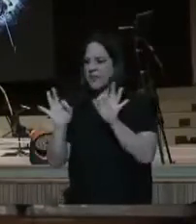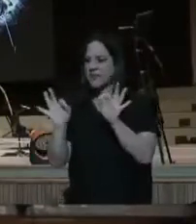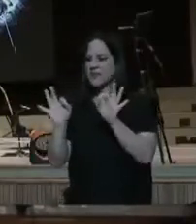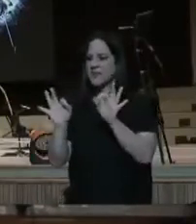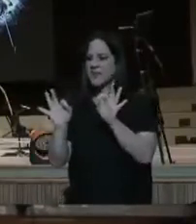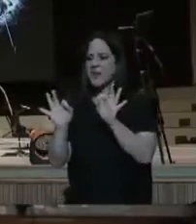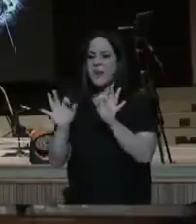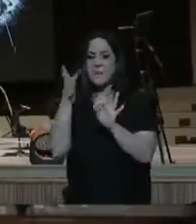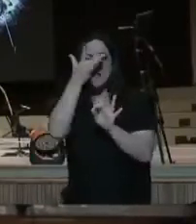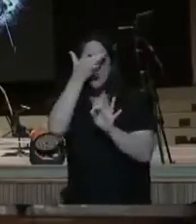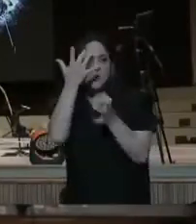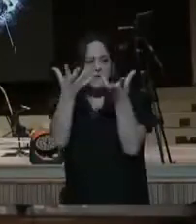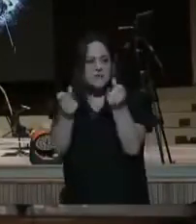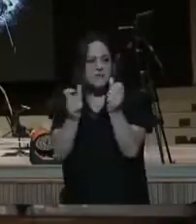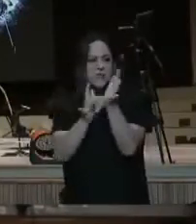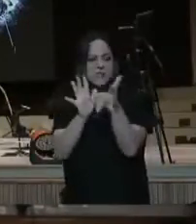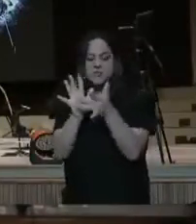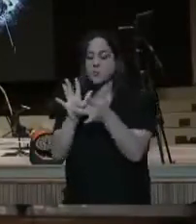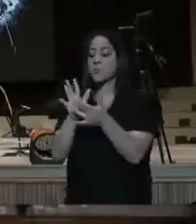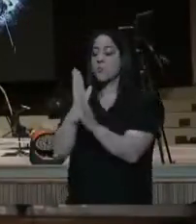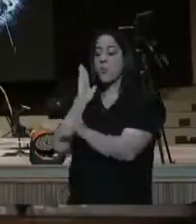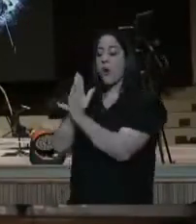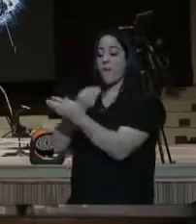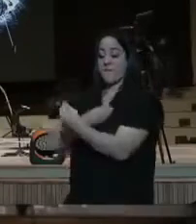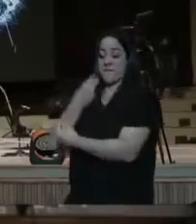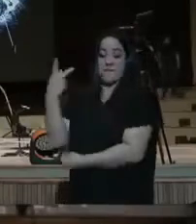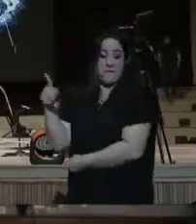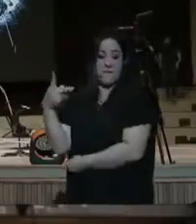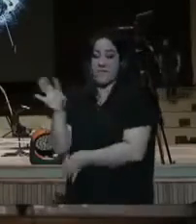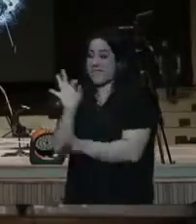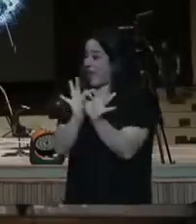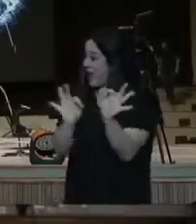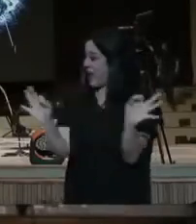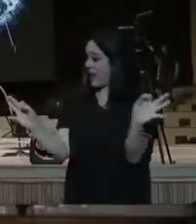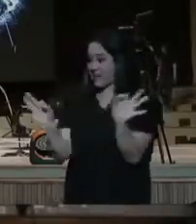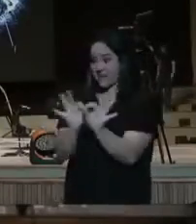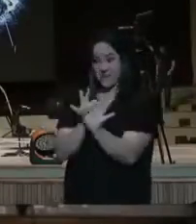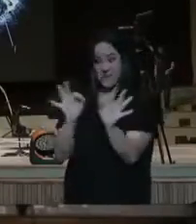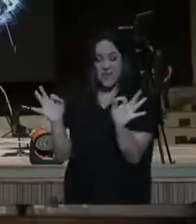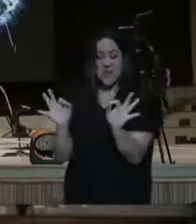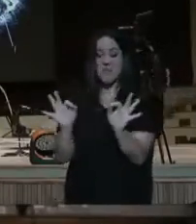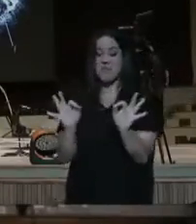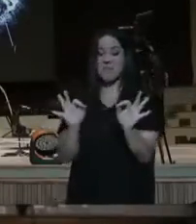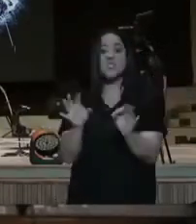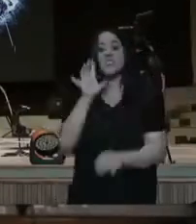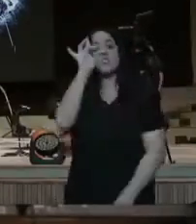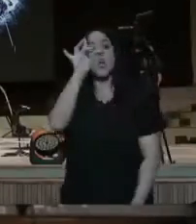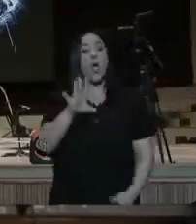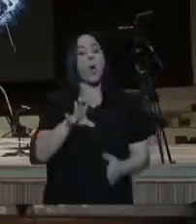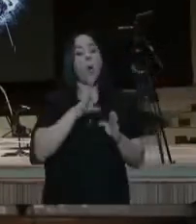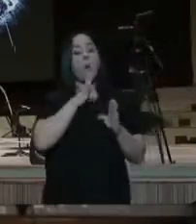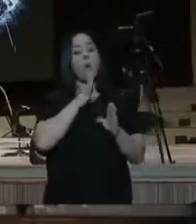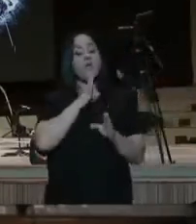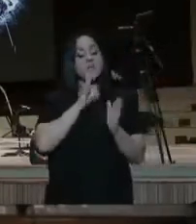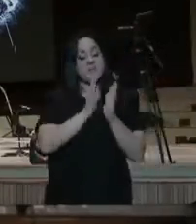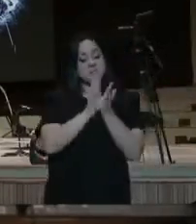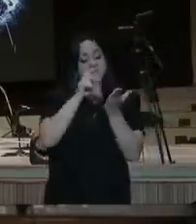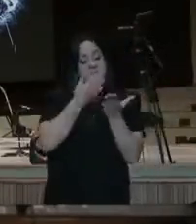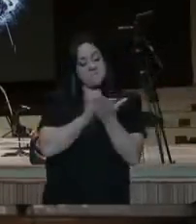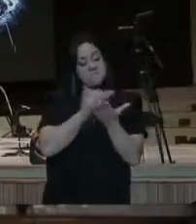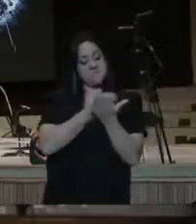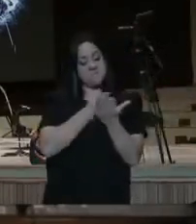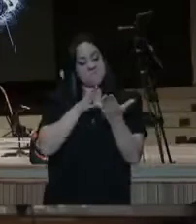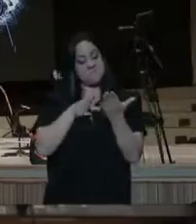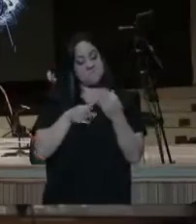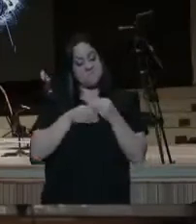aonde você estará em curso a consoante a sua vida com deus ao seu